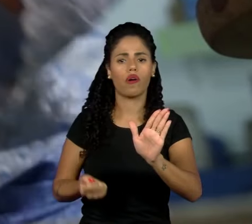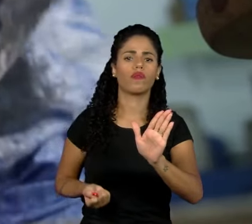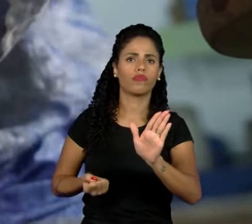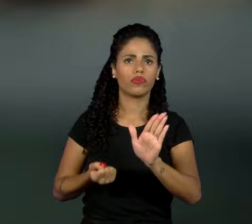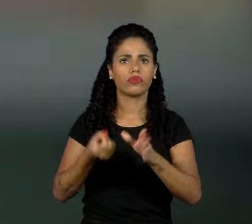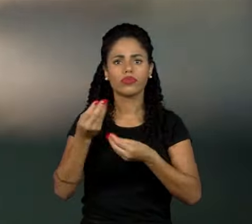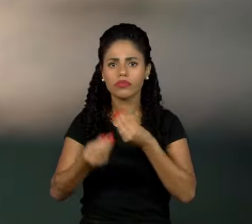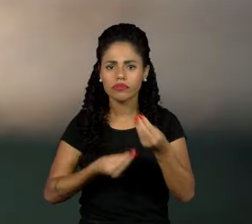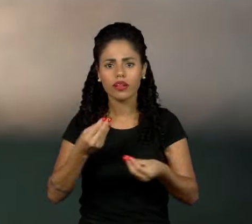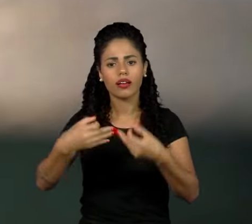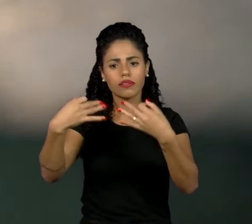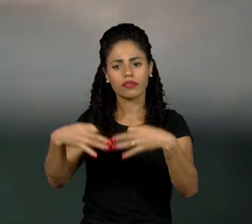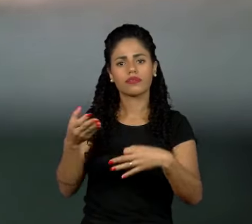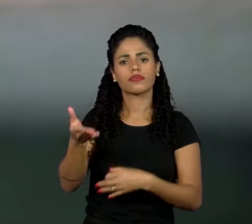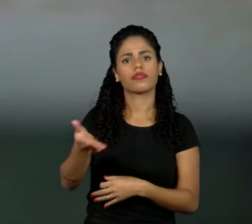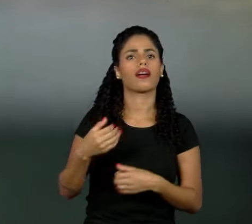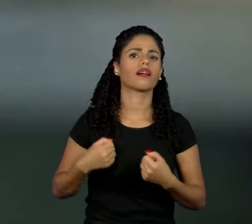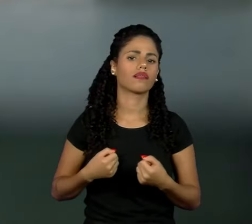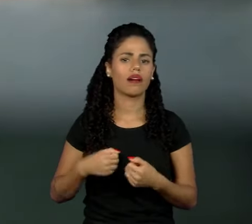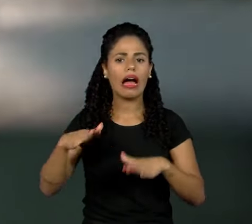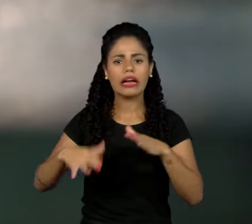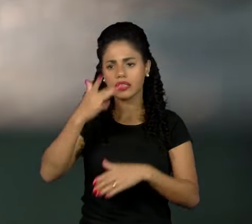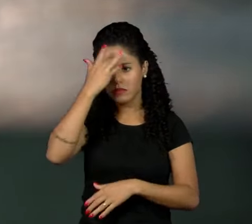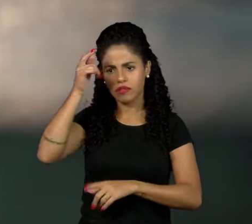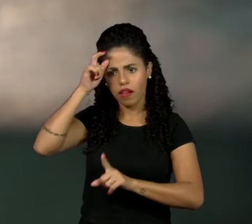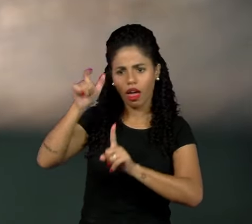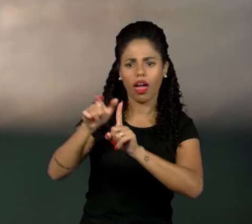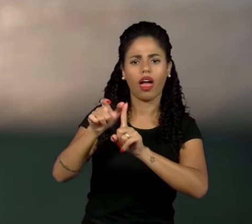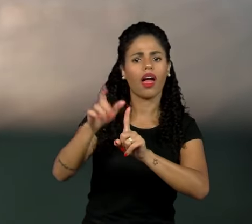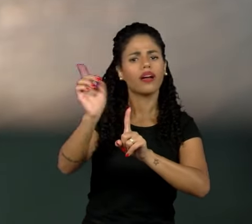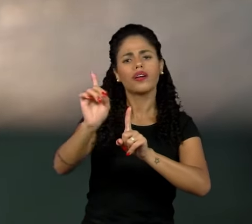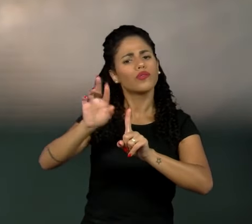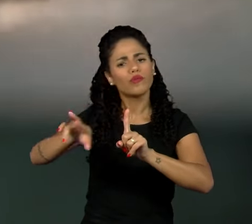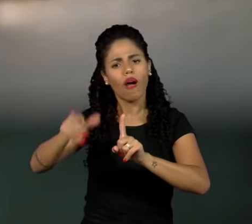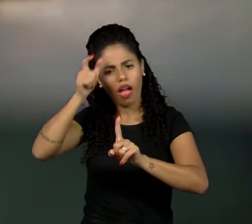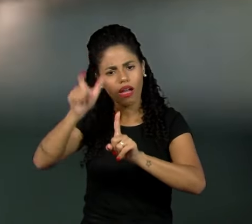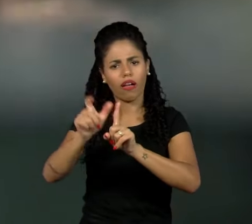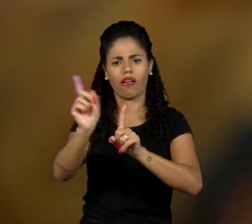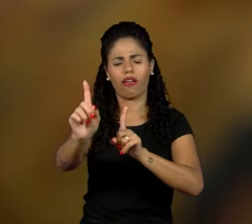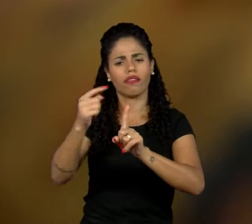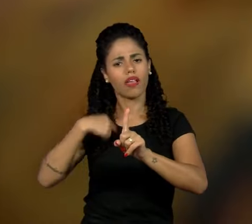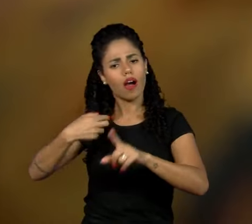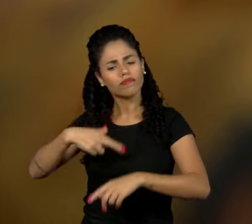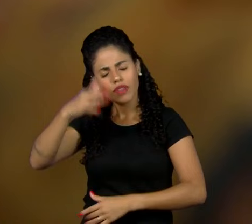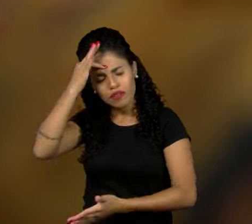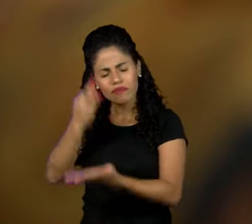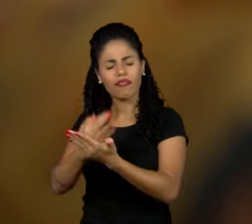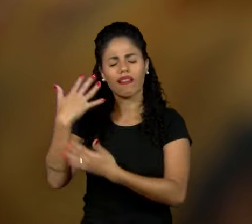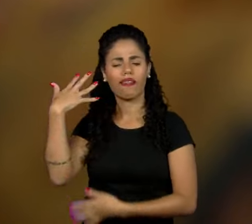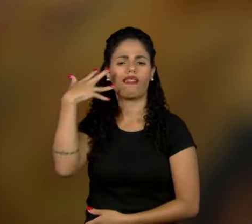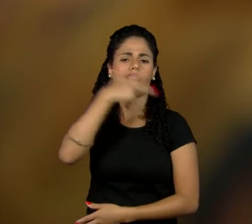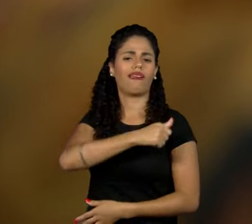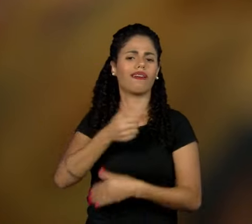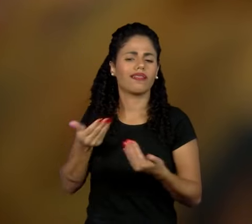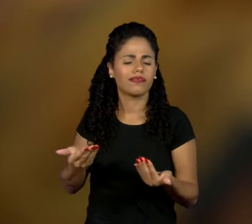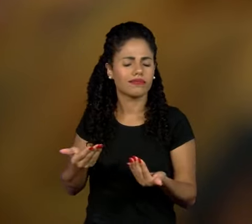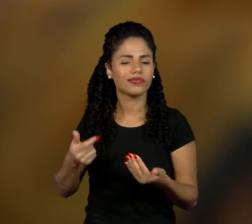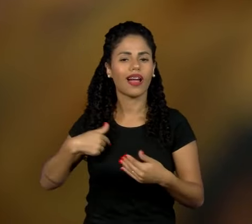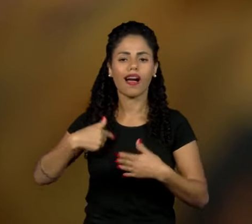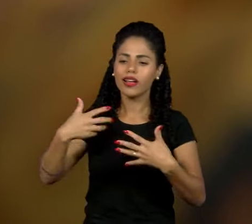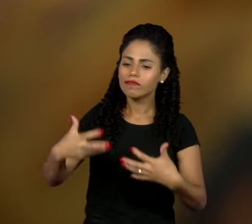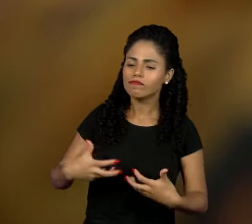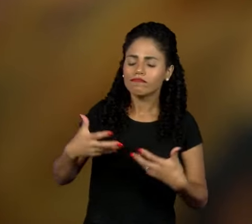ele passa a ser ali o dono daquela fé, que é uma fé linda, uma fé que nos